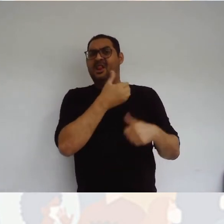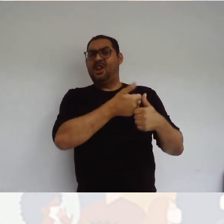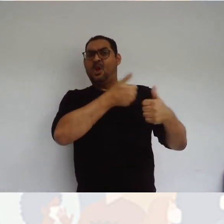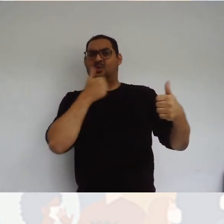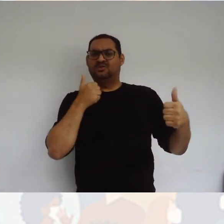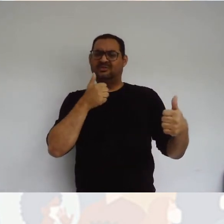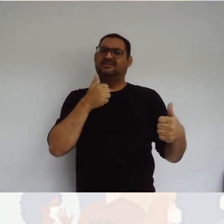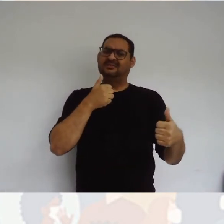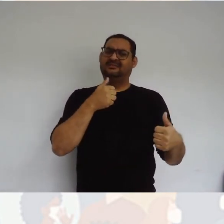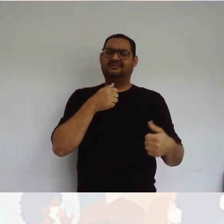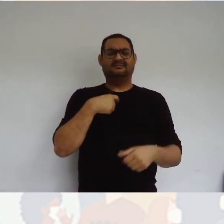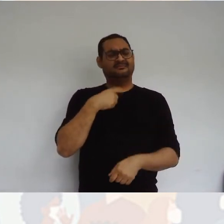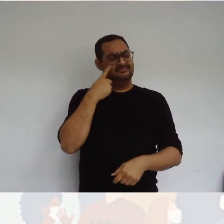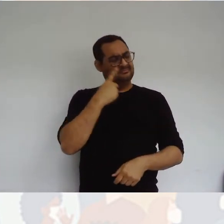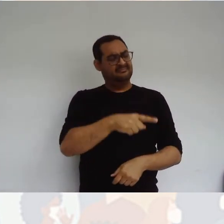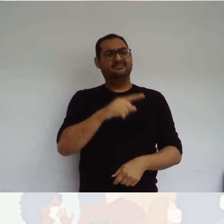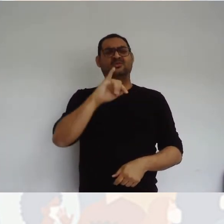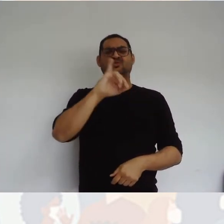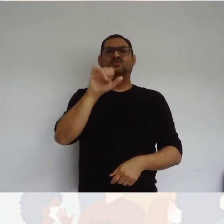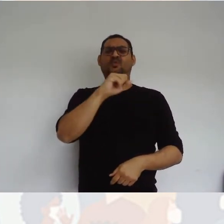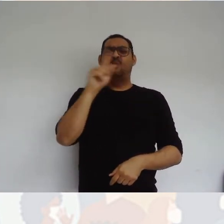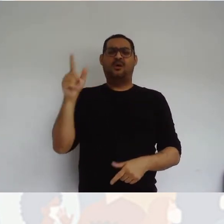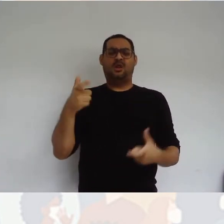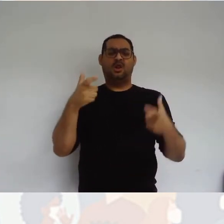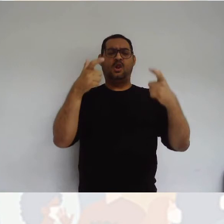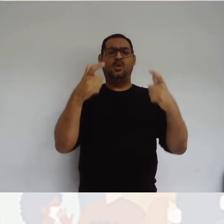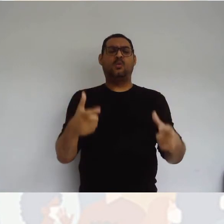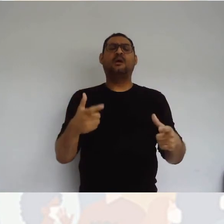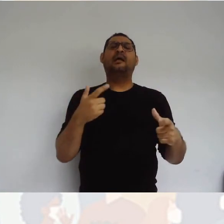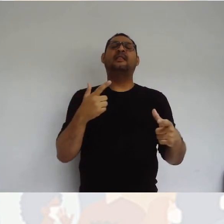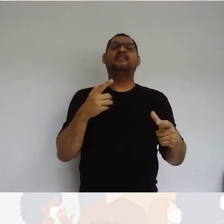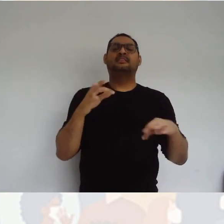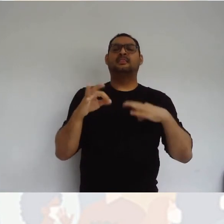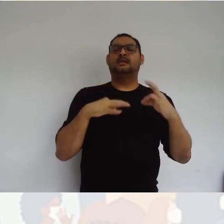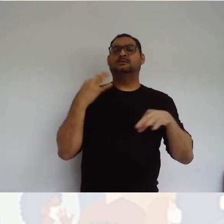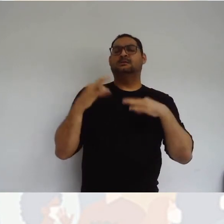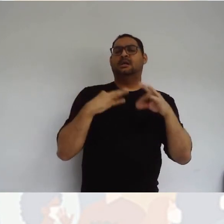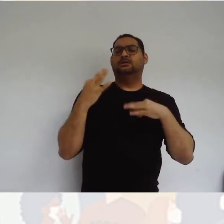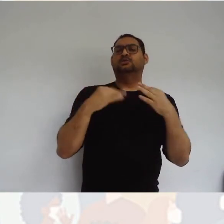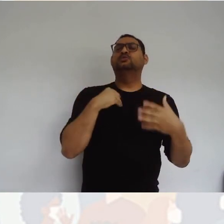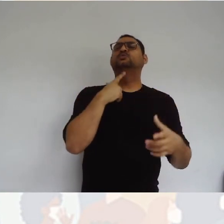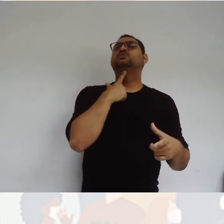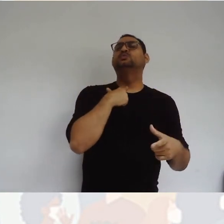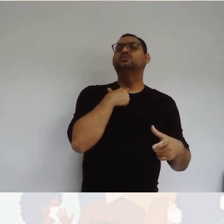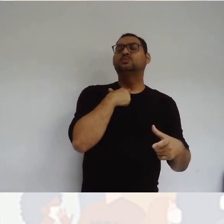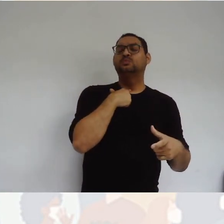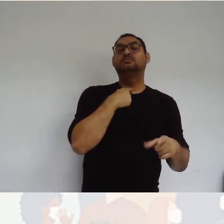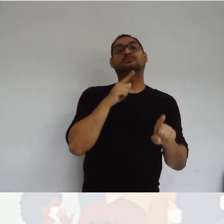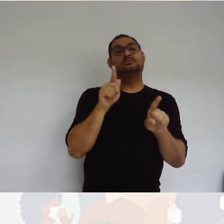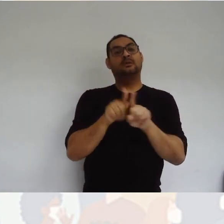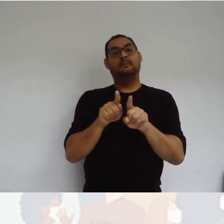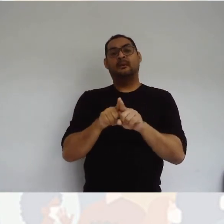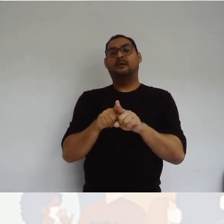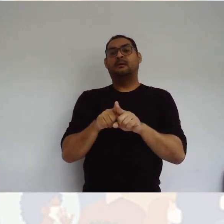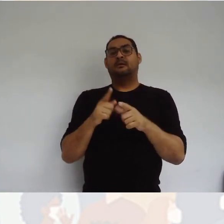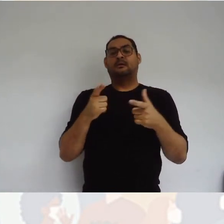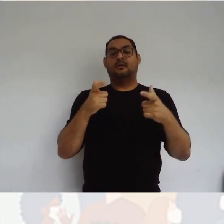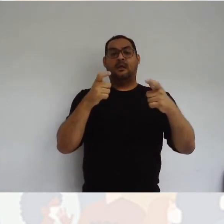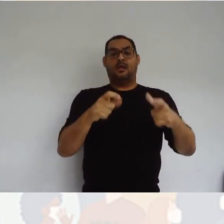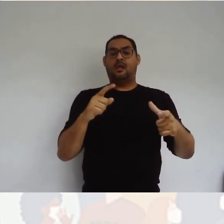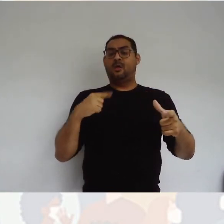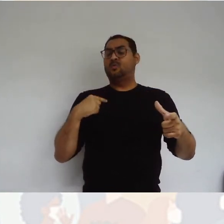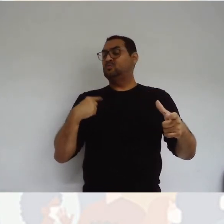mistura o lugar do desejo, é o lugar também que possibilita ele fugir da solidão,